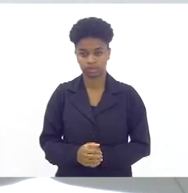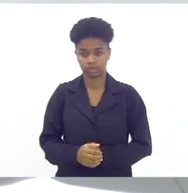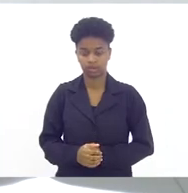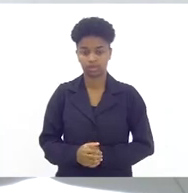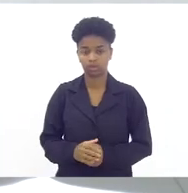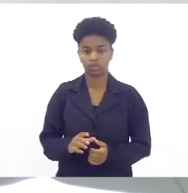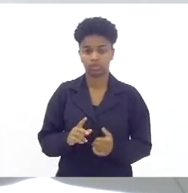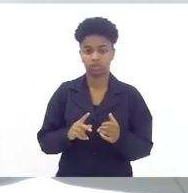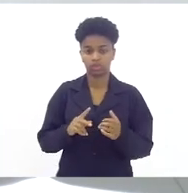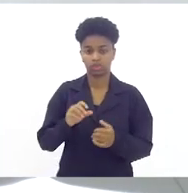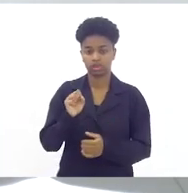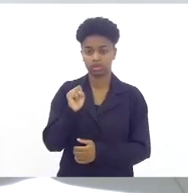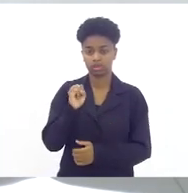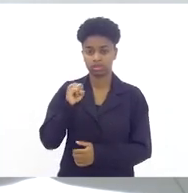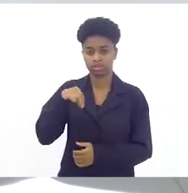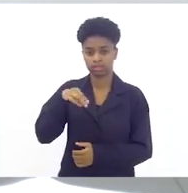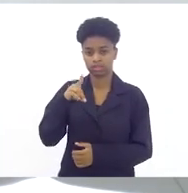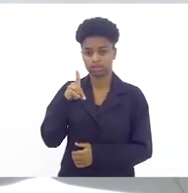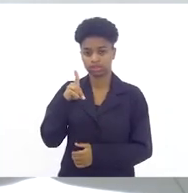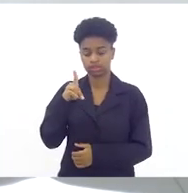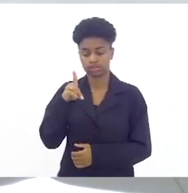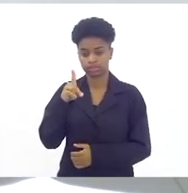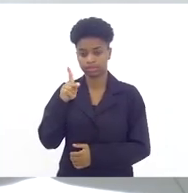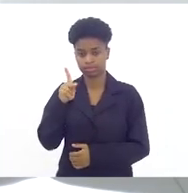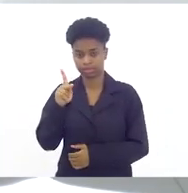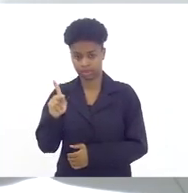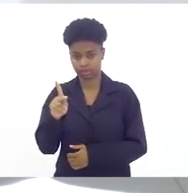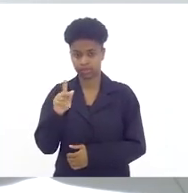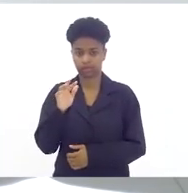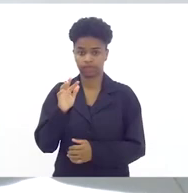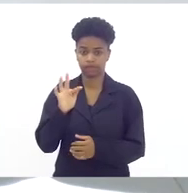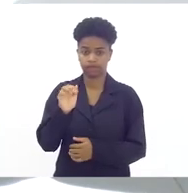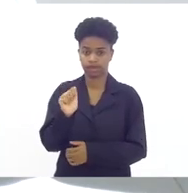o Luiz Ferreira